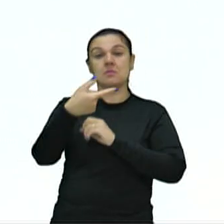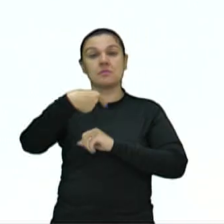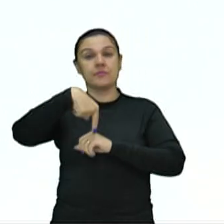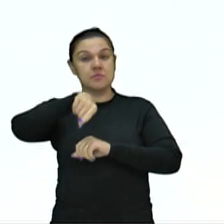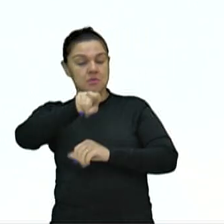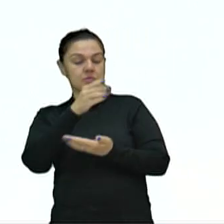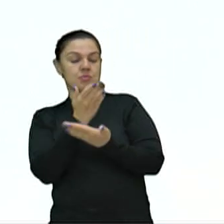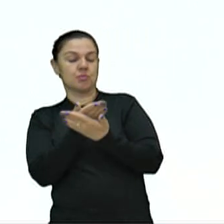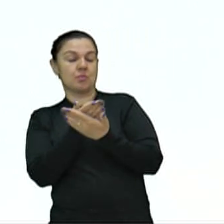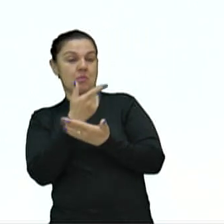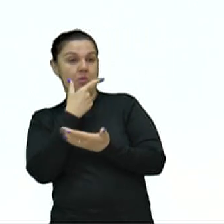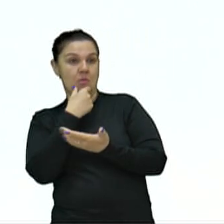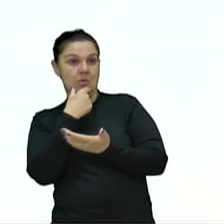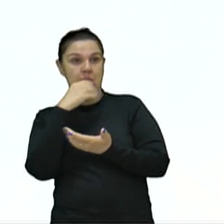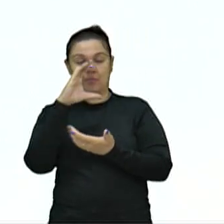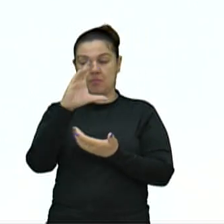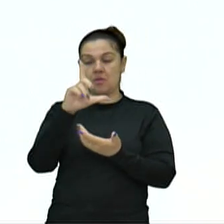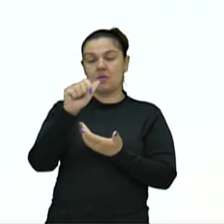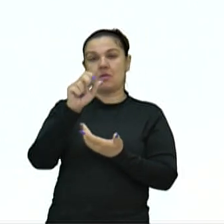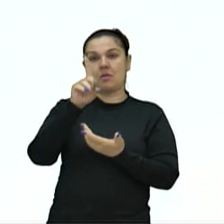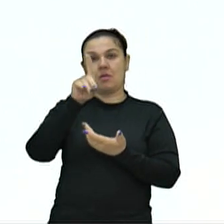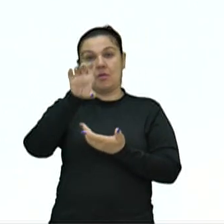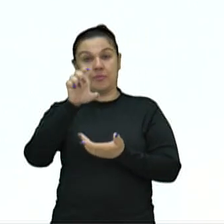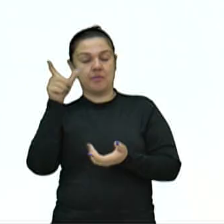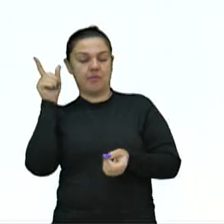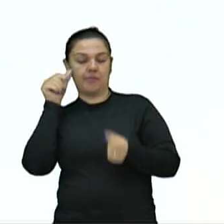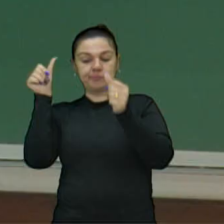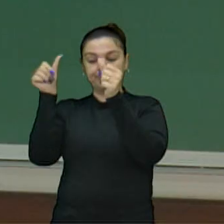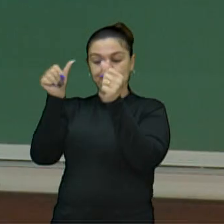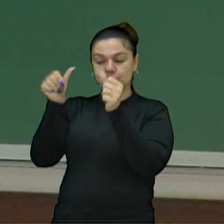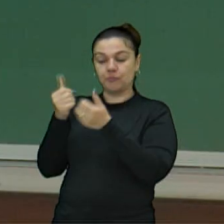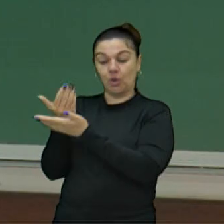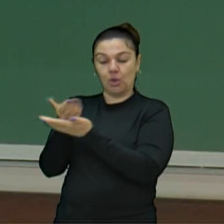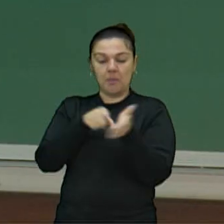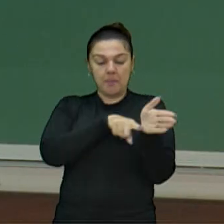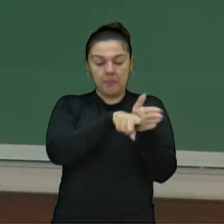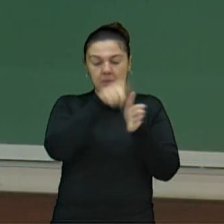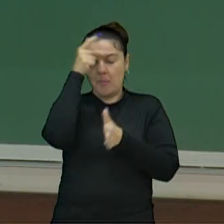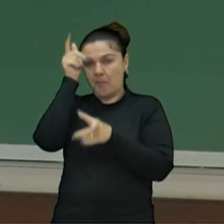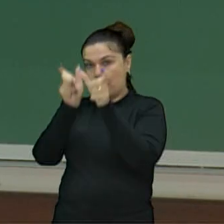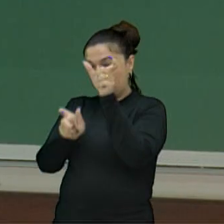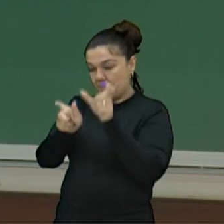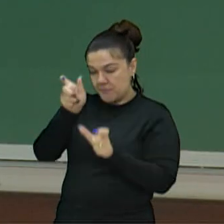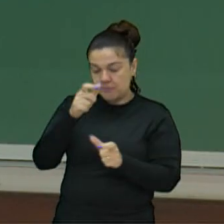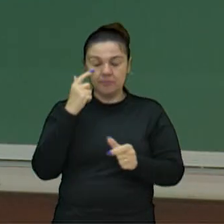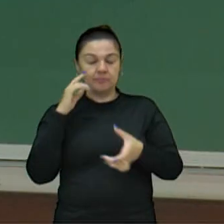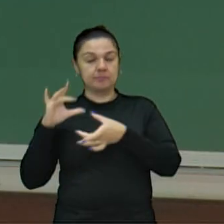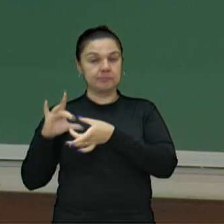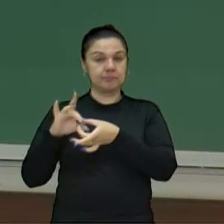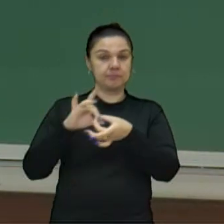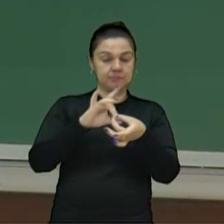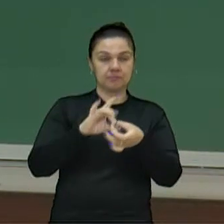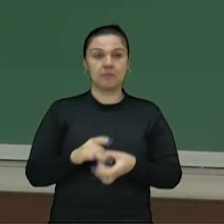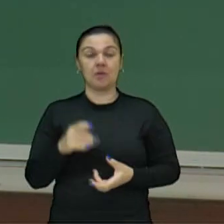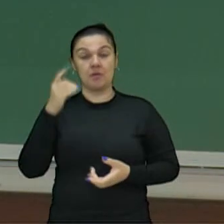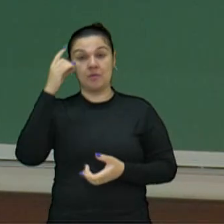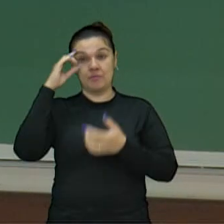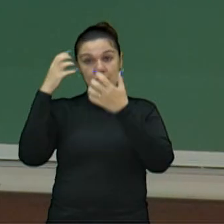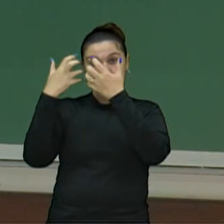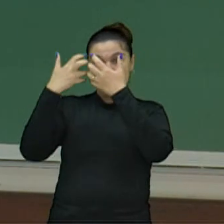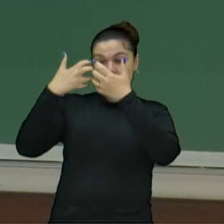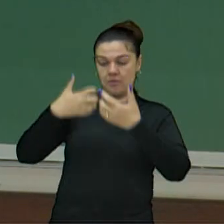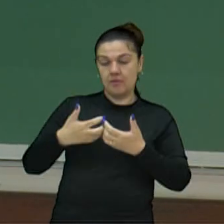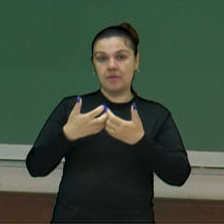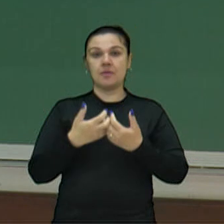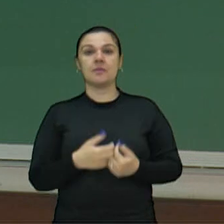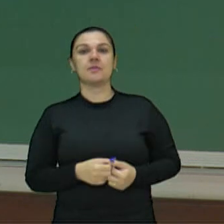o Claude Lévi-Strauss e viu que ele fez uma antropologia estruturalista, viu que no pensamento do Claude